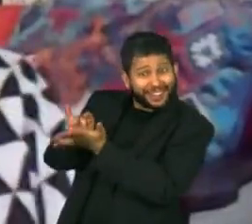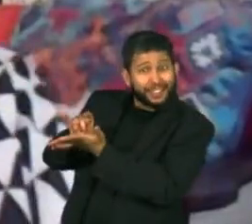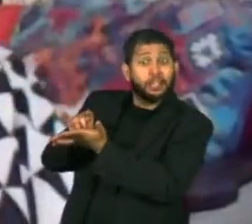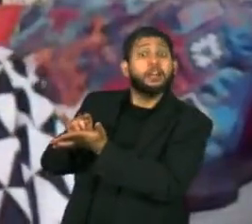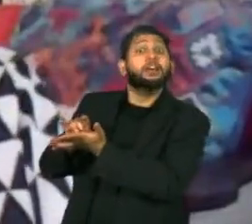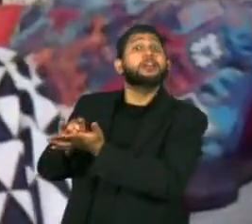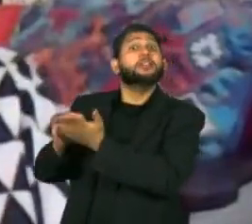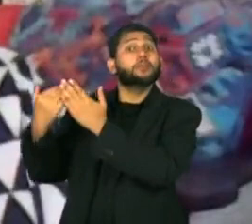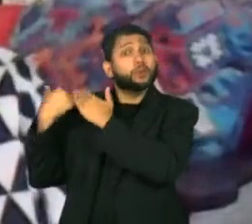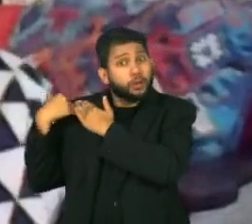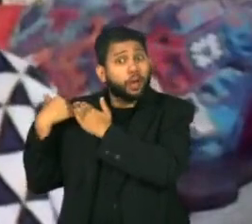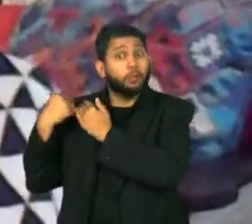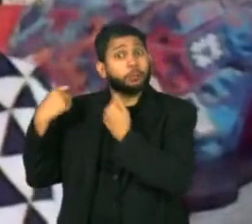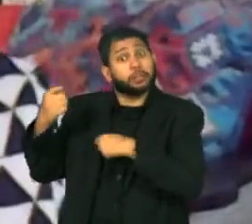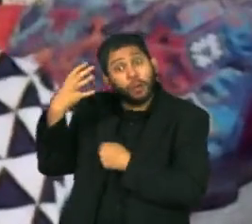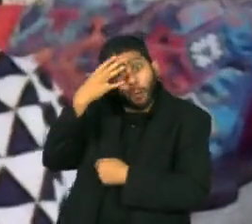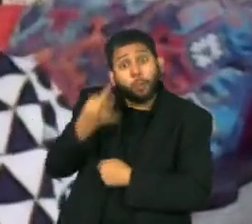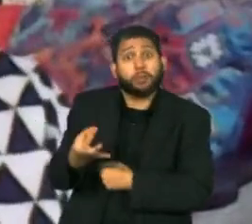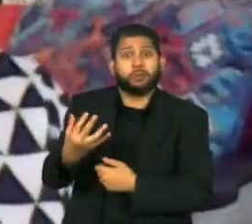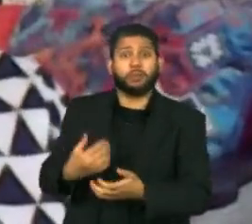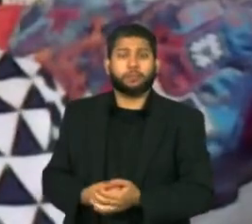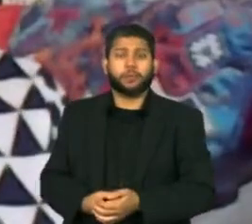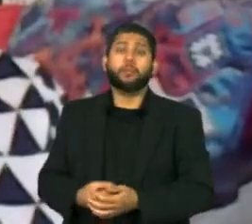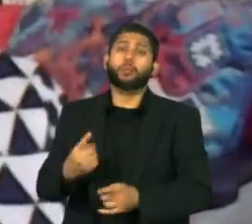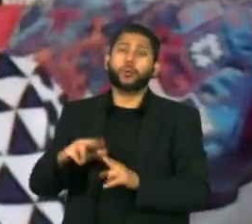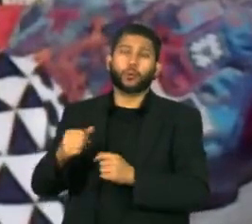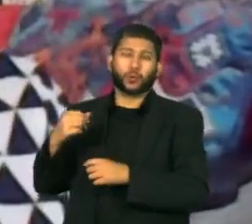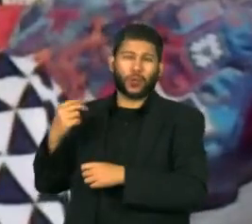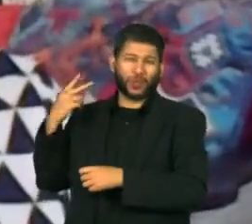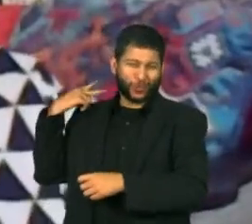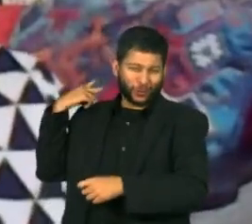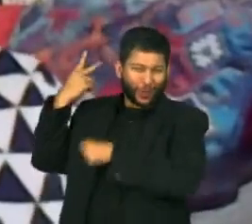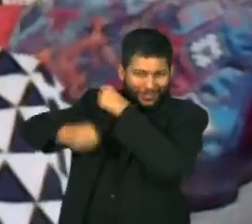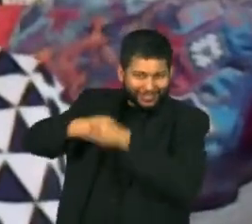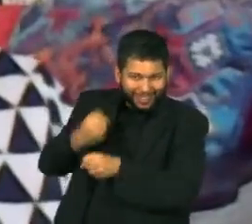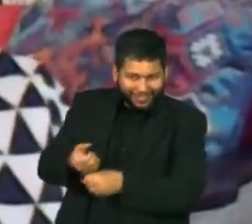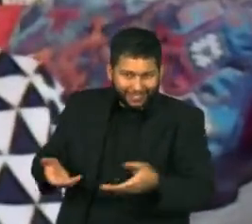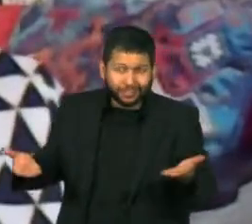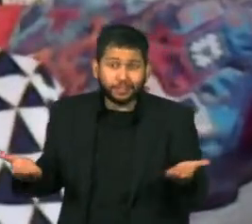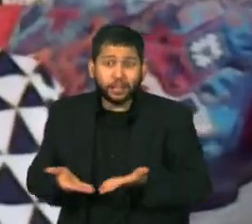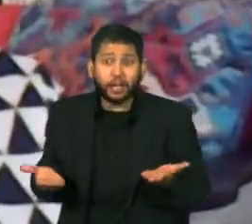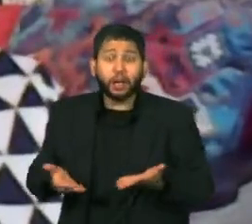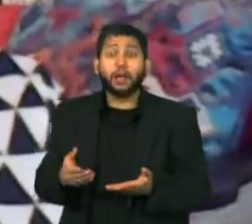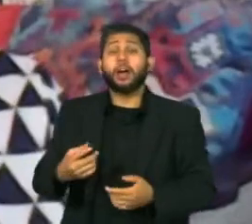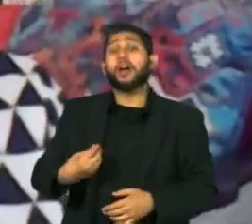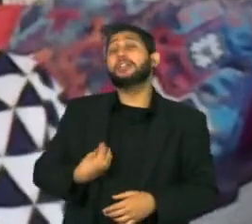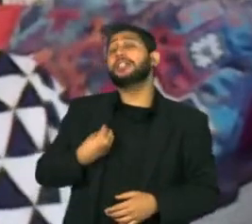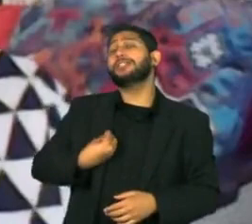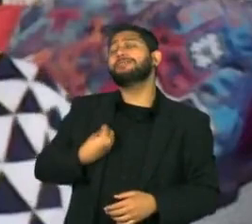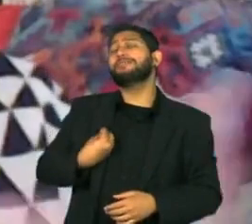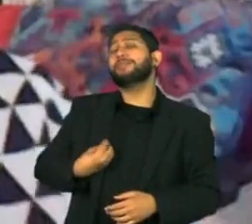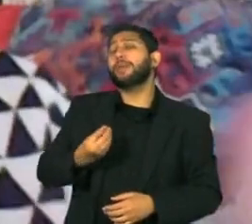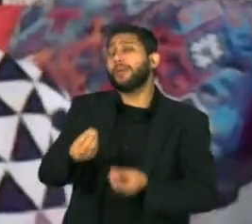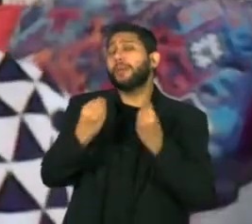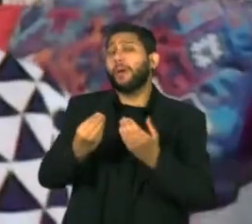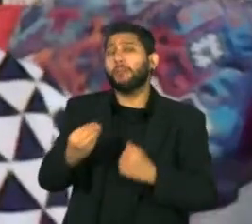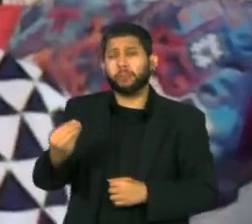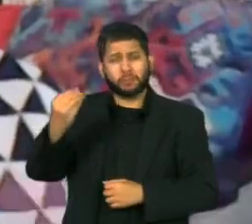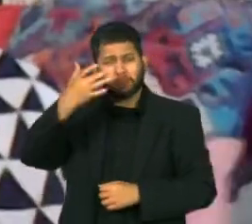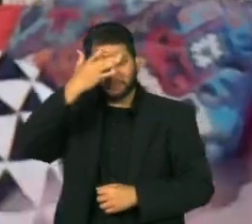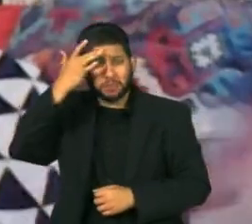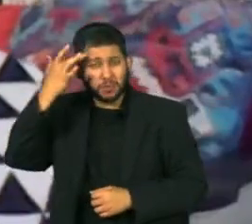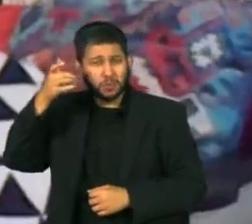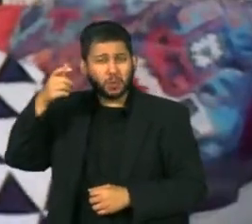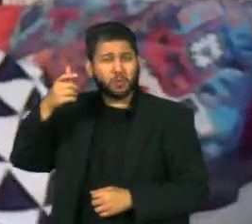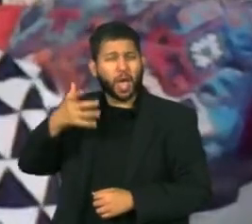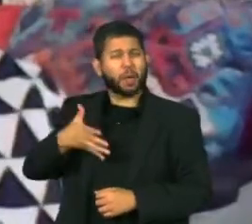longo desses últimos meses, ou mais de 2 anos, desse período pandêmico, nós convivemos com um discurso, digamos,